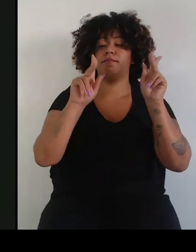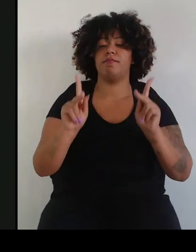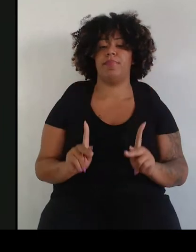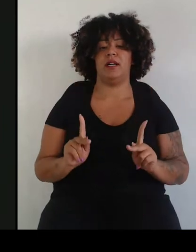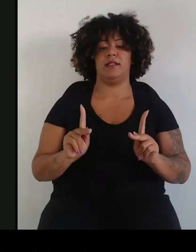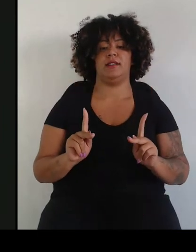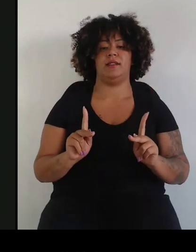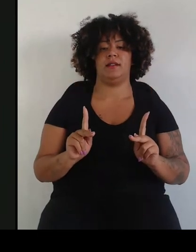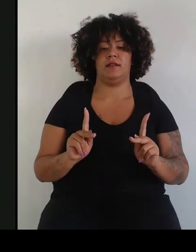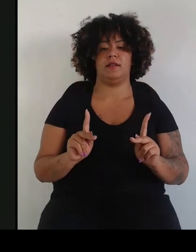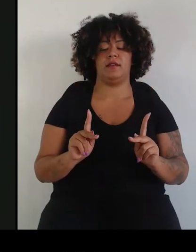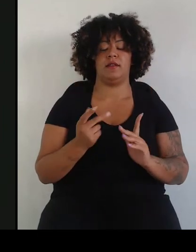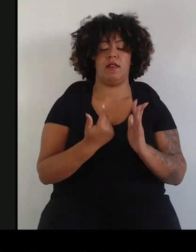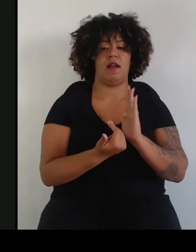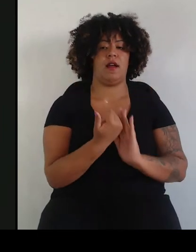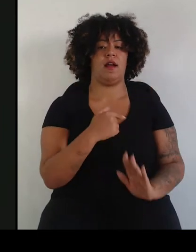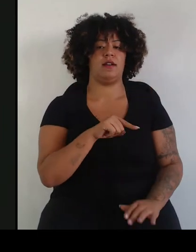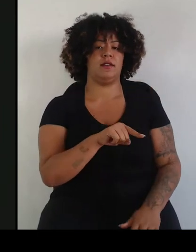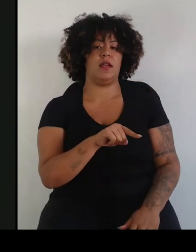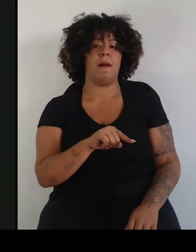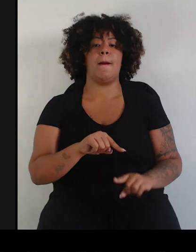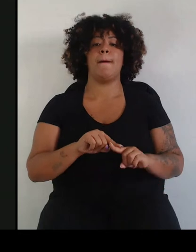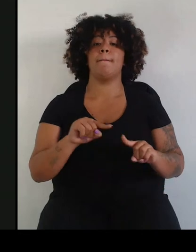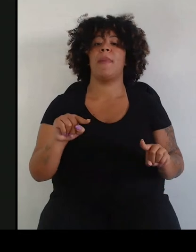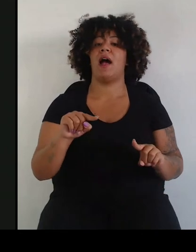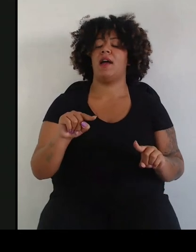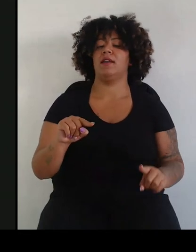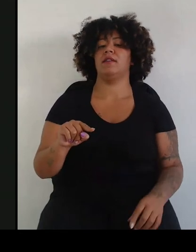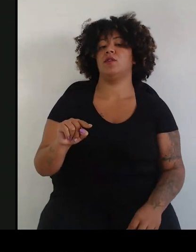só que segundo antropólogo Ronaldo